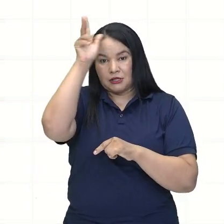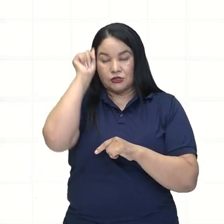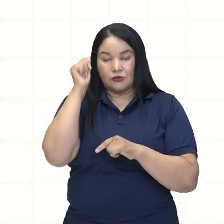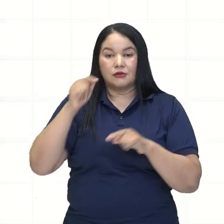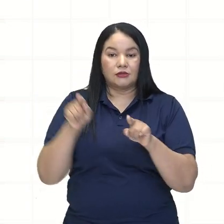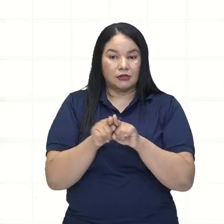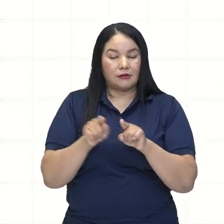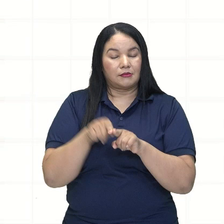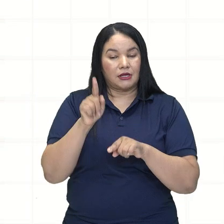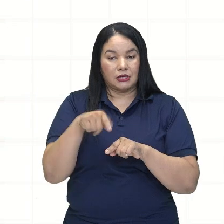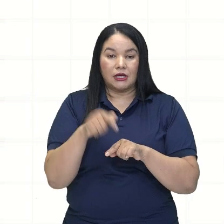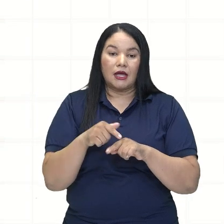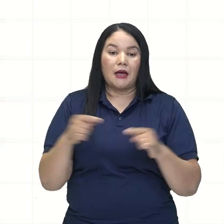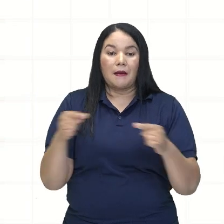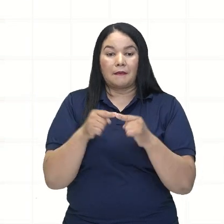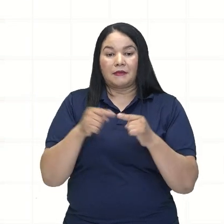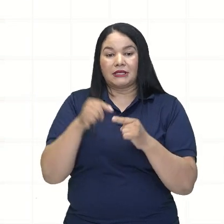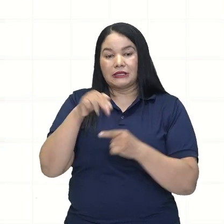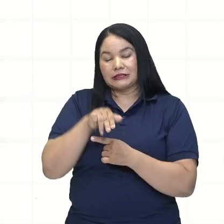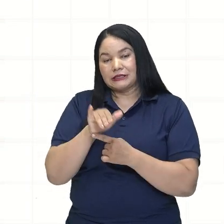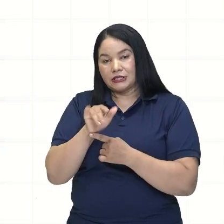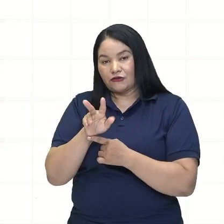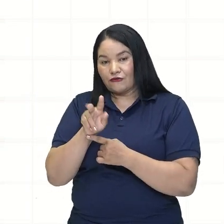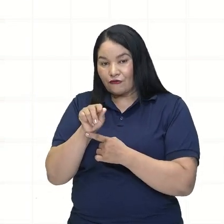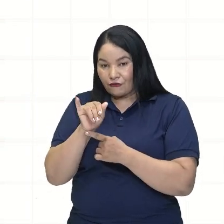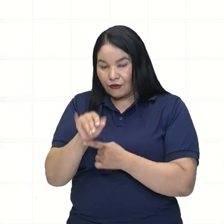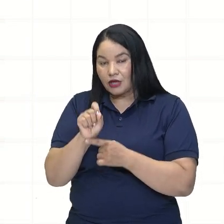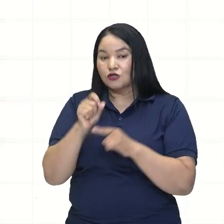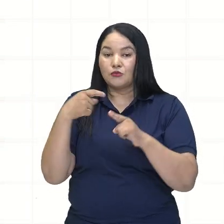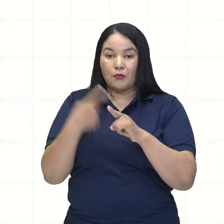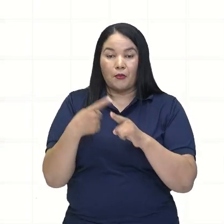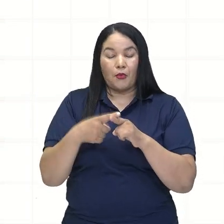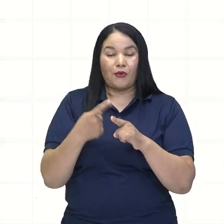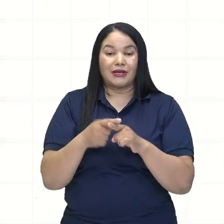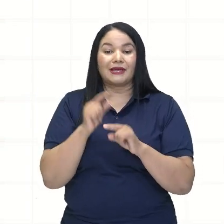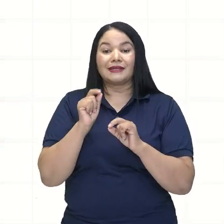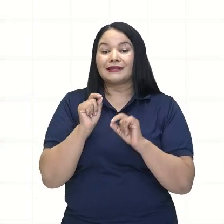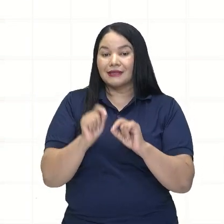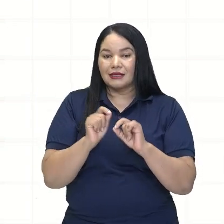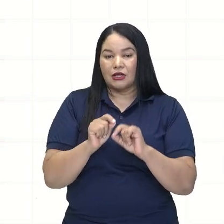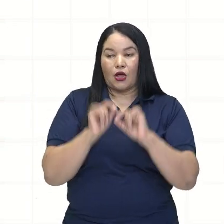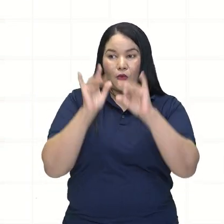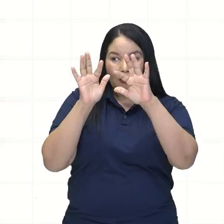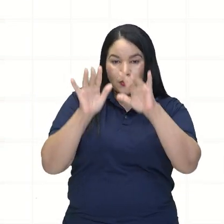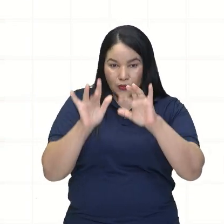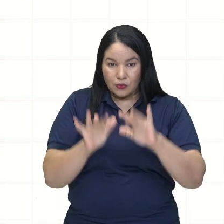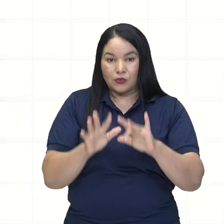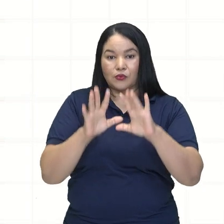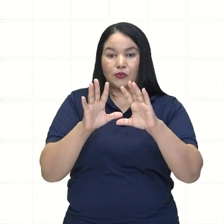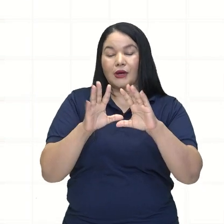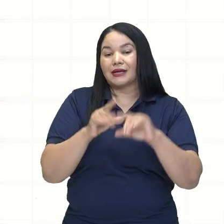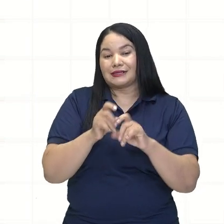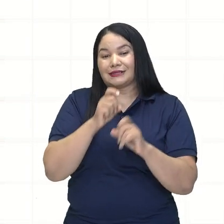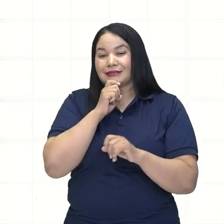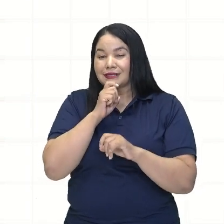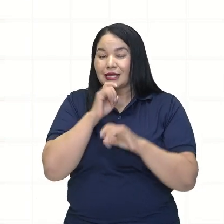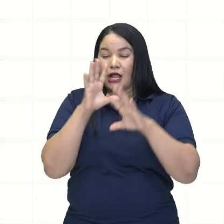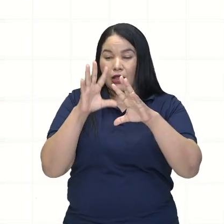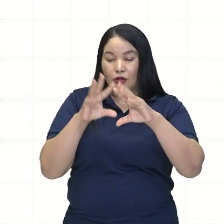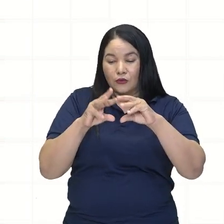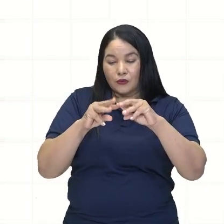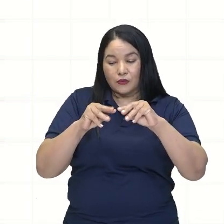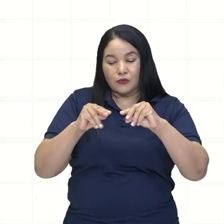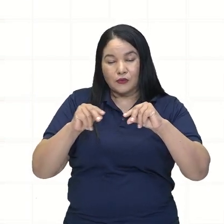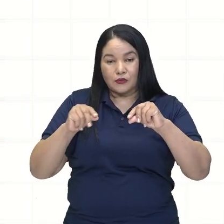rio nival, né? Porque a gente tem ali o derretimento de neve onde? Lá na Cordilheira dos